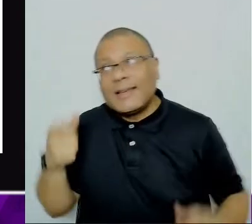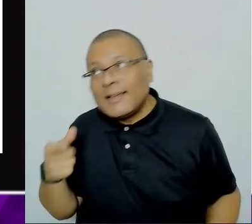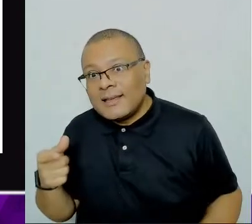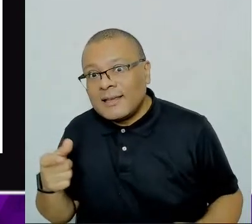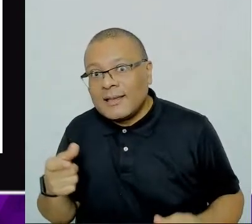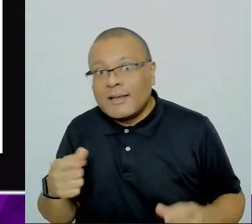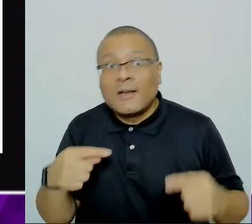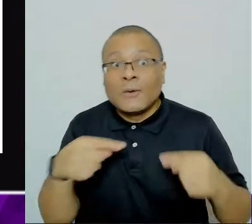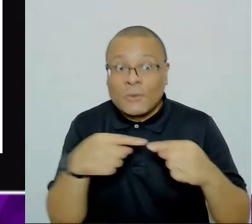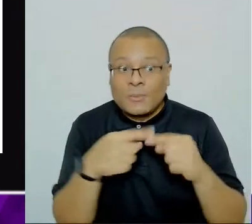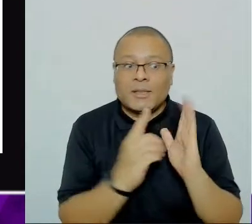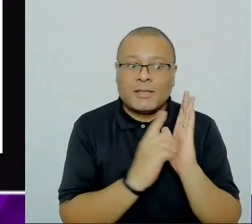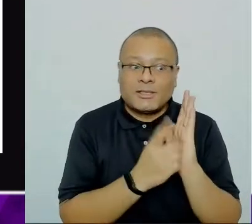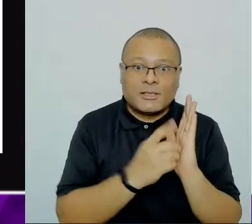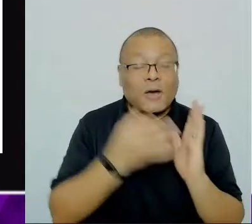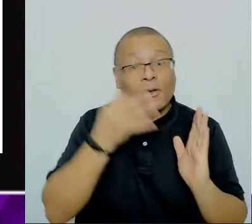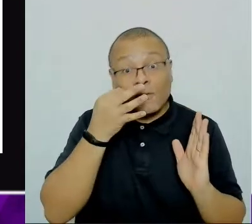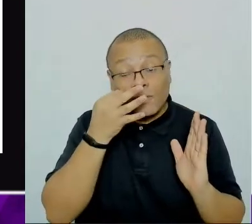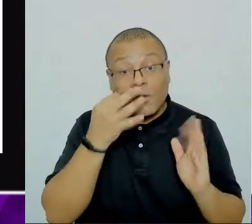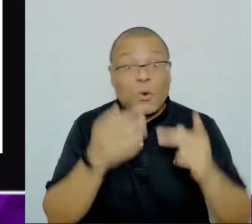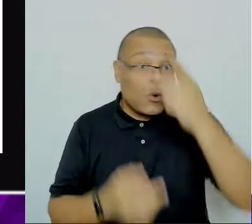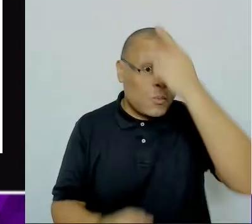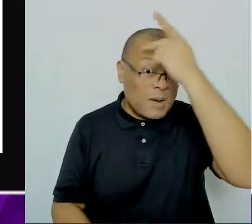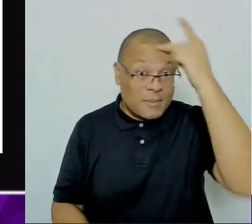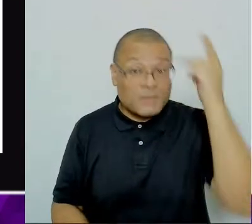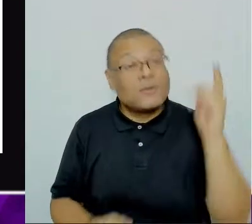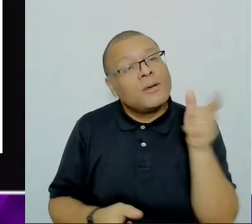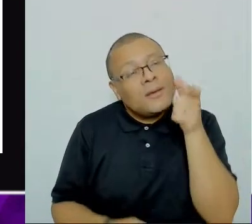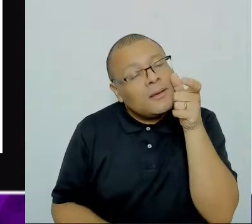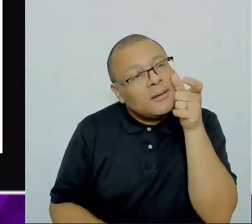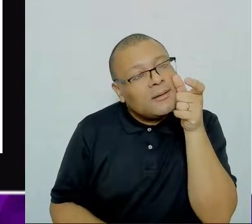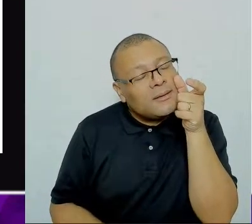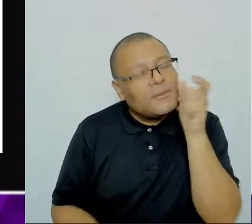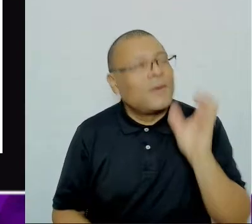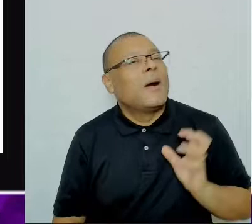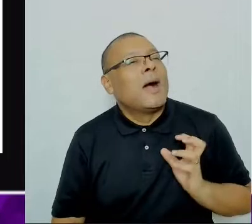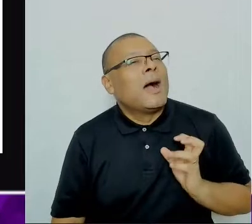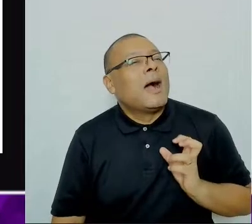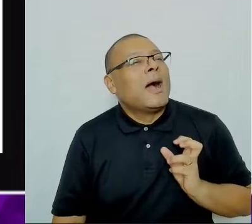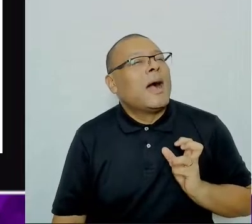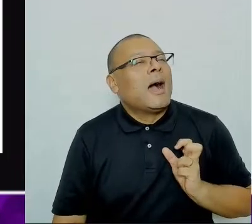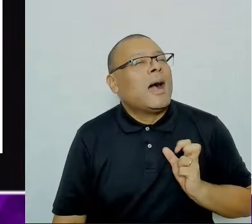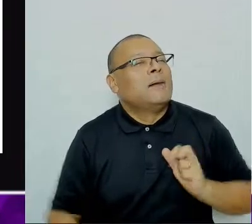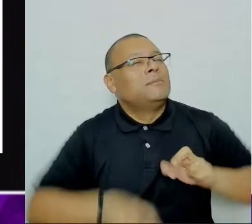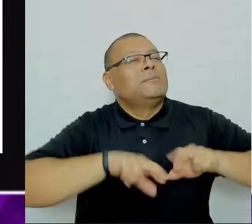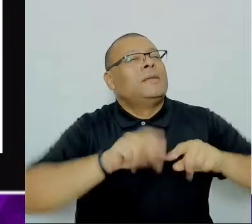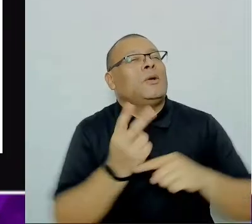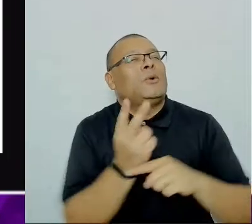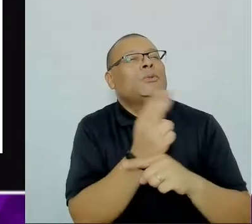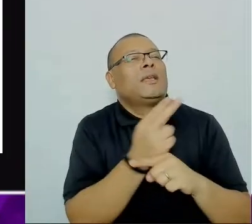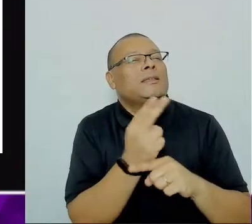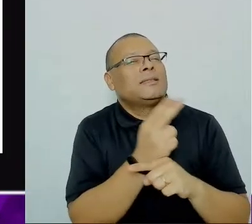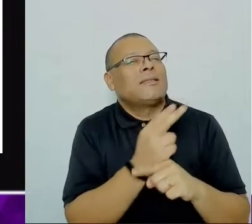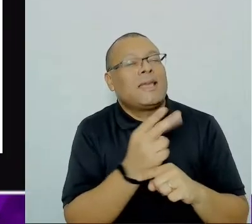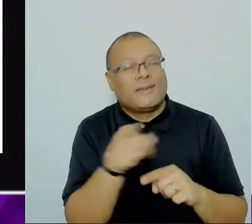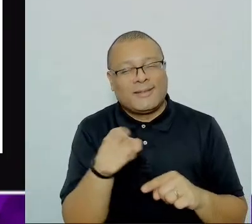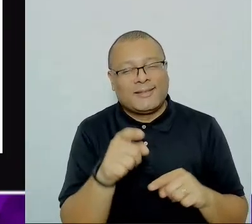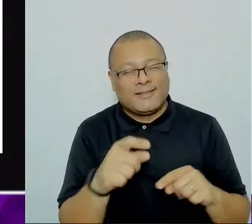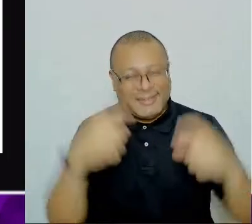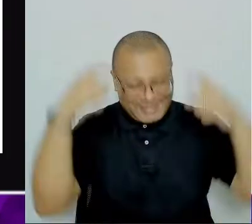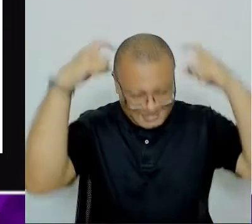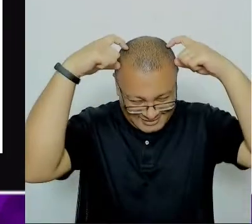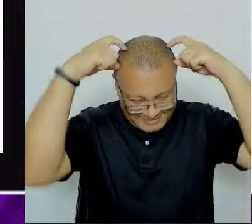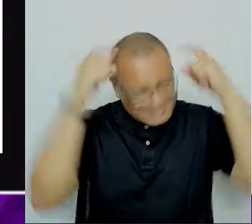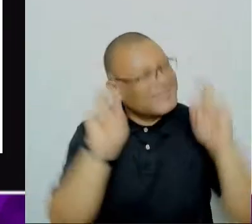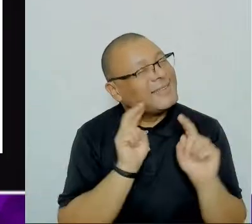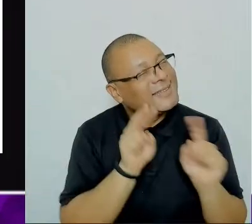físico. A gente está falando que uma pessoa que, de repente, eu adoro e eu estou vendo um monte de desenho lá no Disney Plus e ele percebeu que o